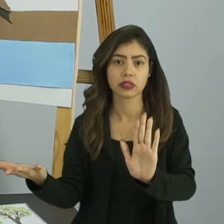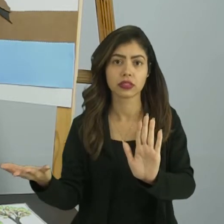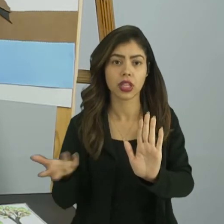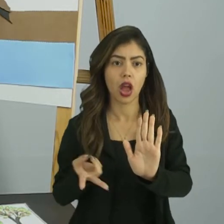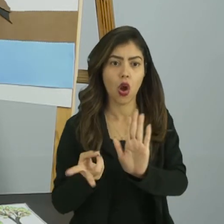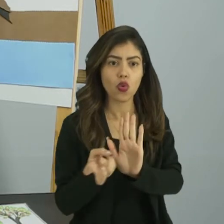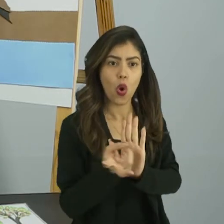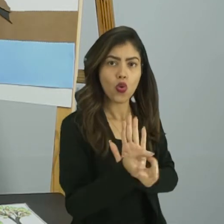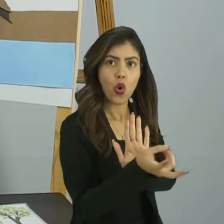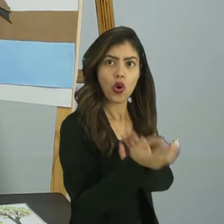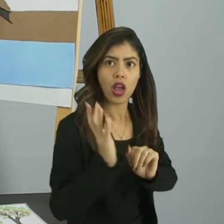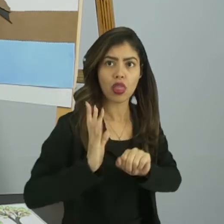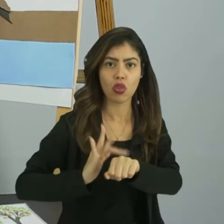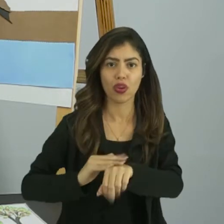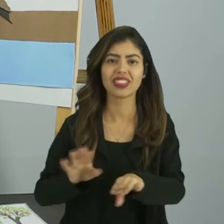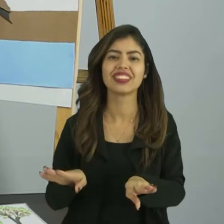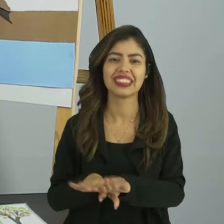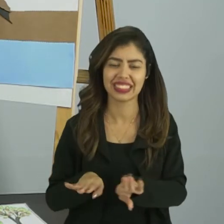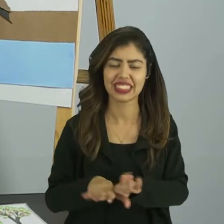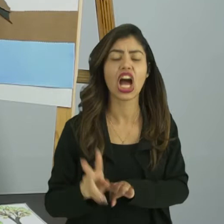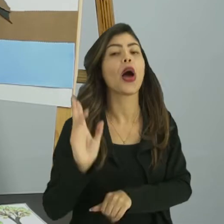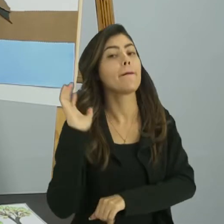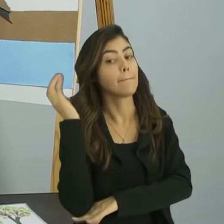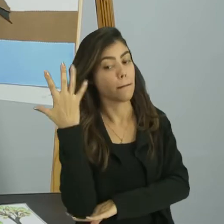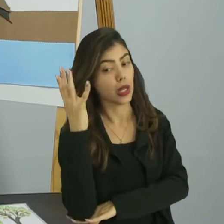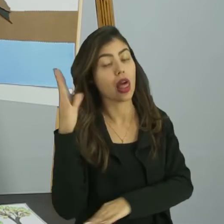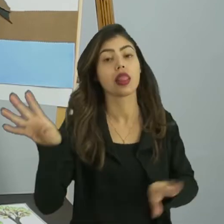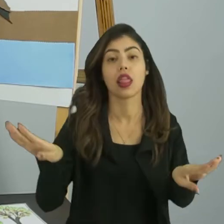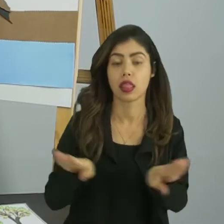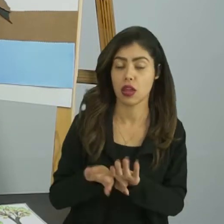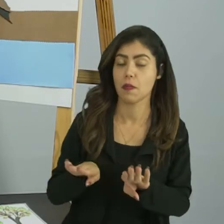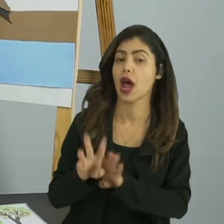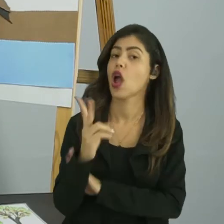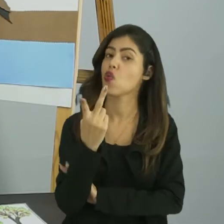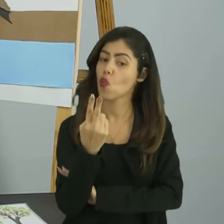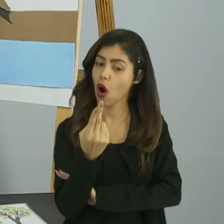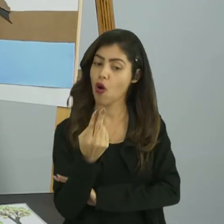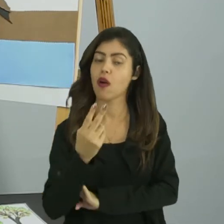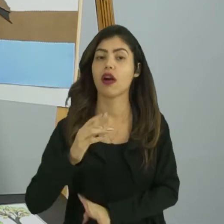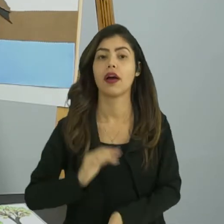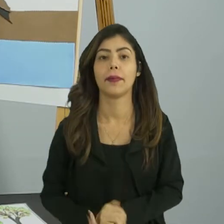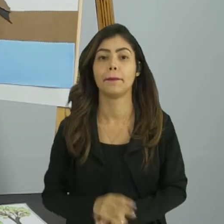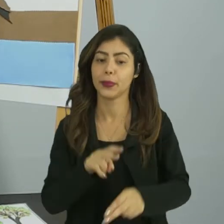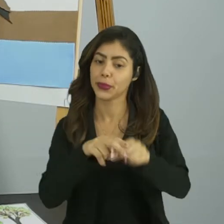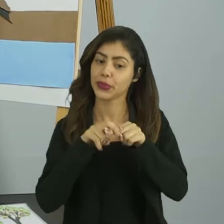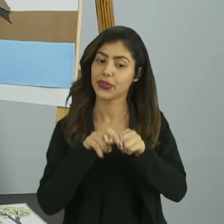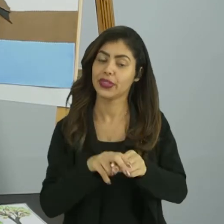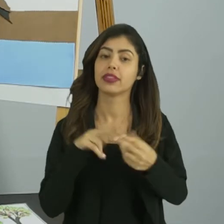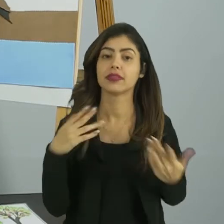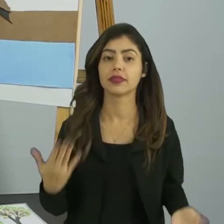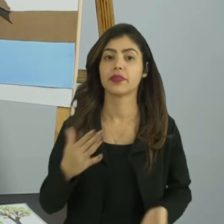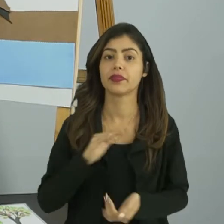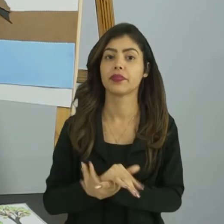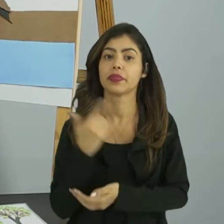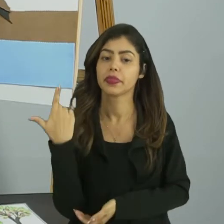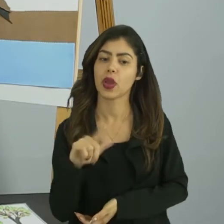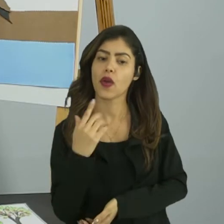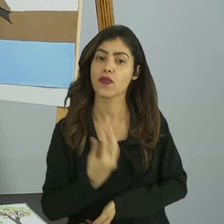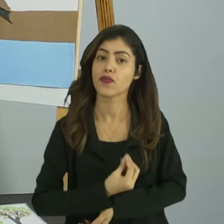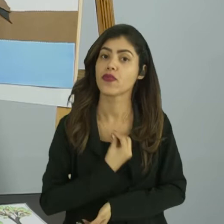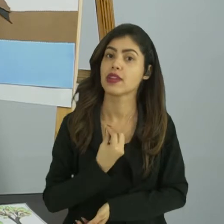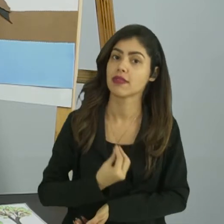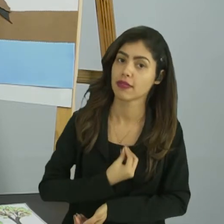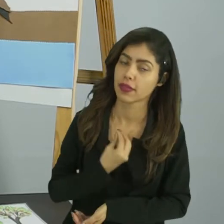contrair doenças. A planta também é assim. Por isso, ela está sem vida, não